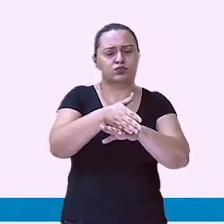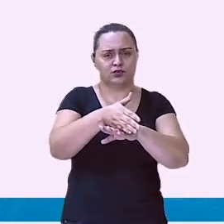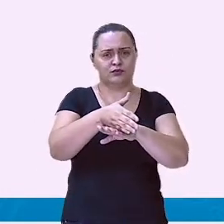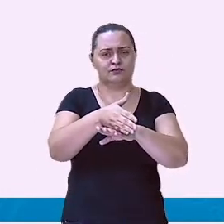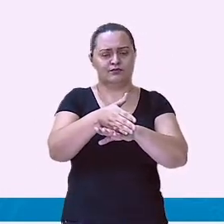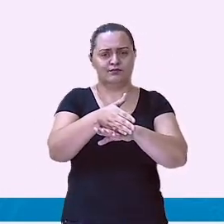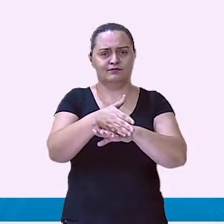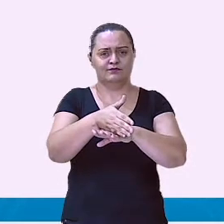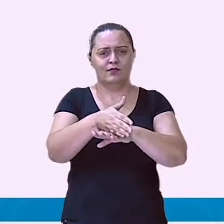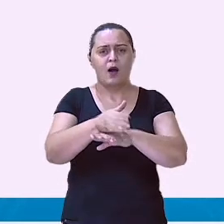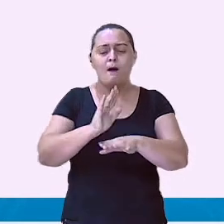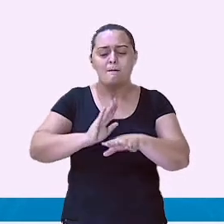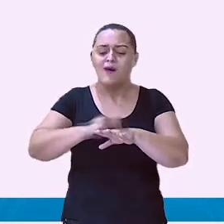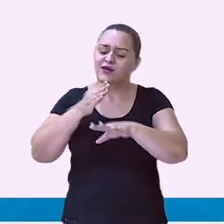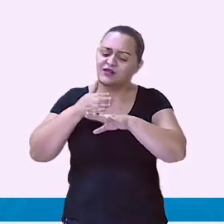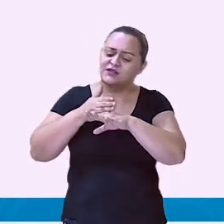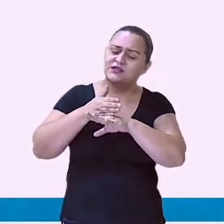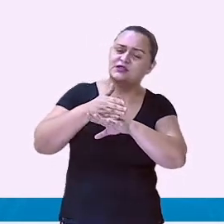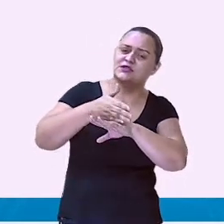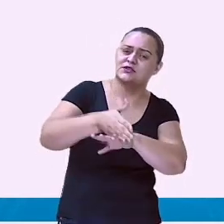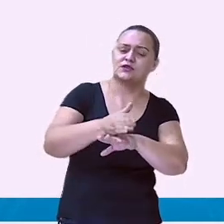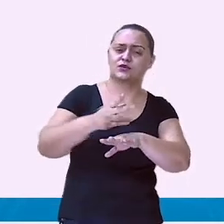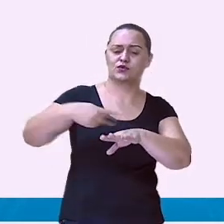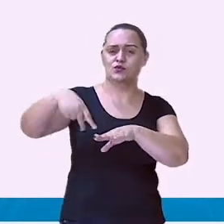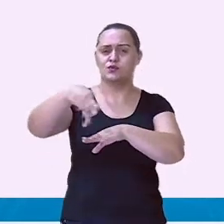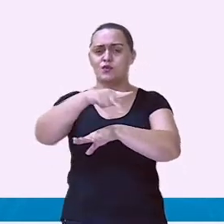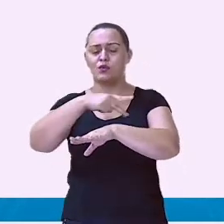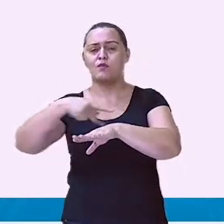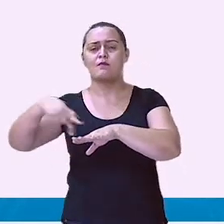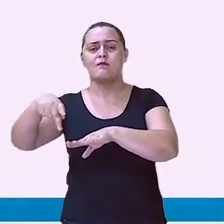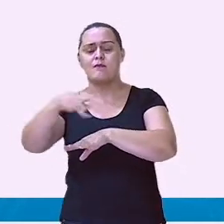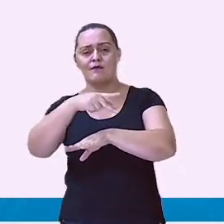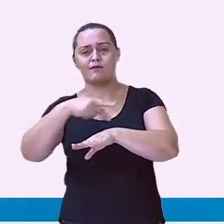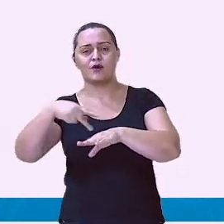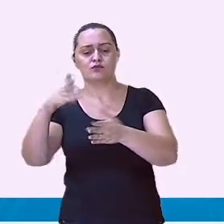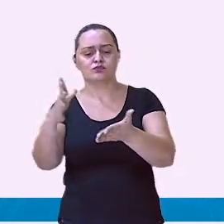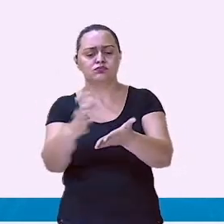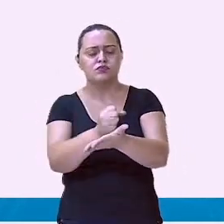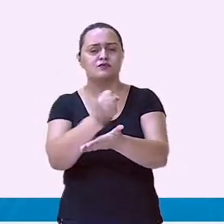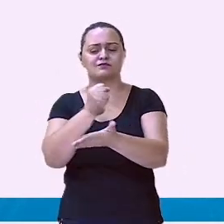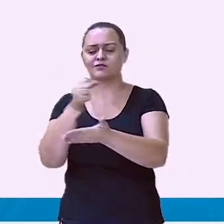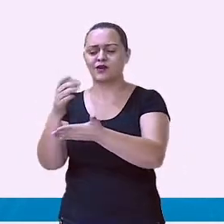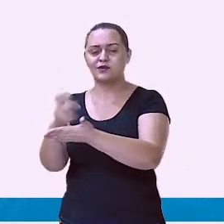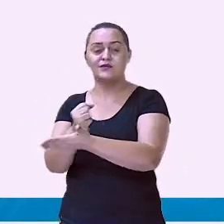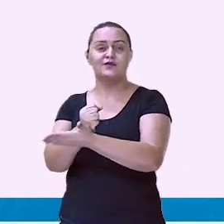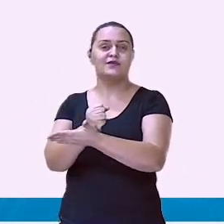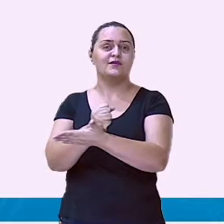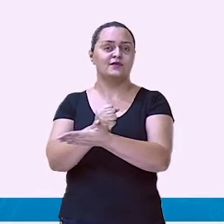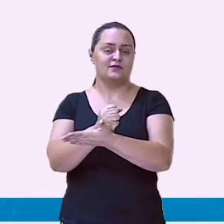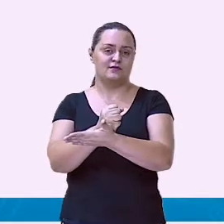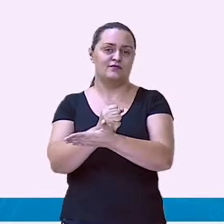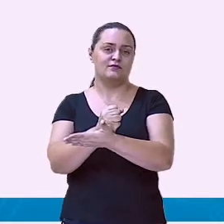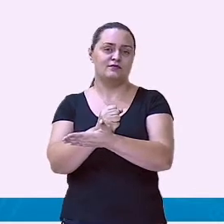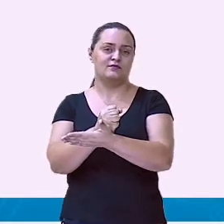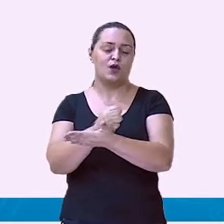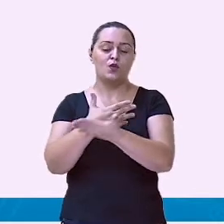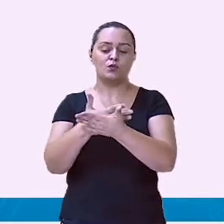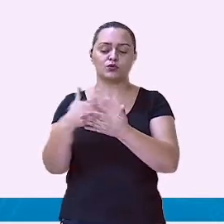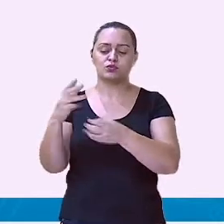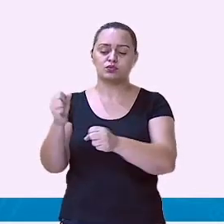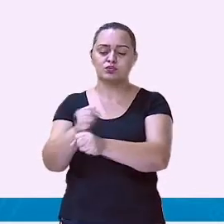iam adentrando, que eles iam conquistando essas terras, eles iam